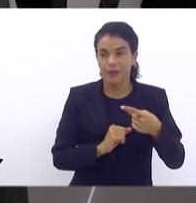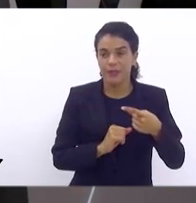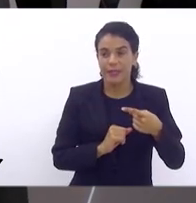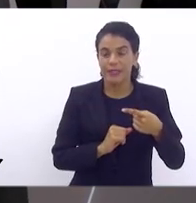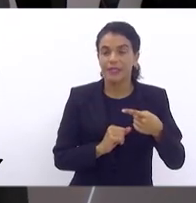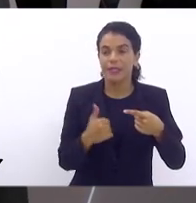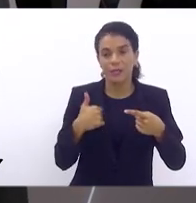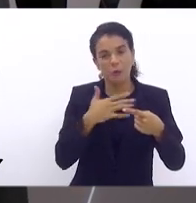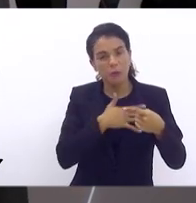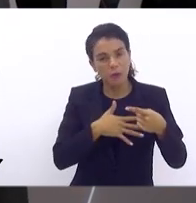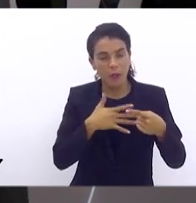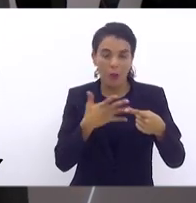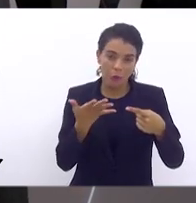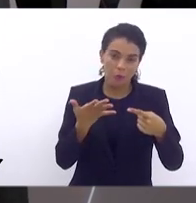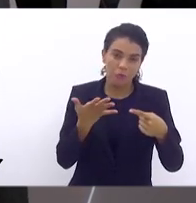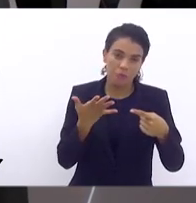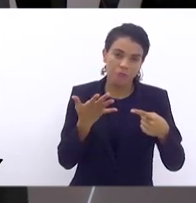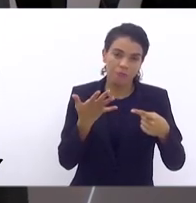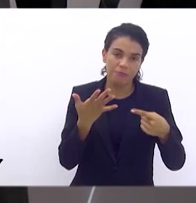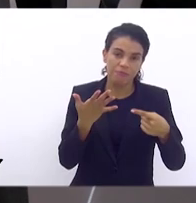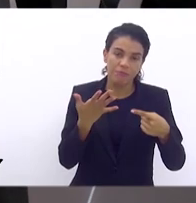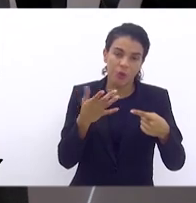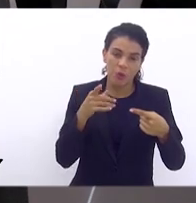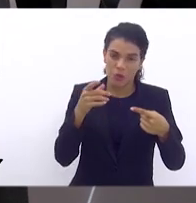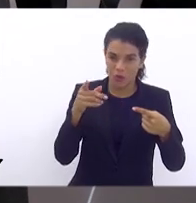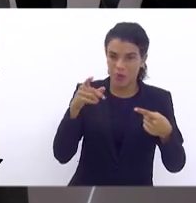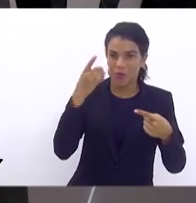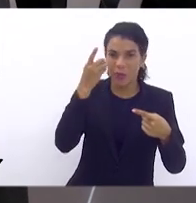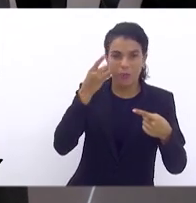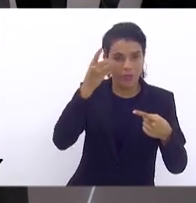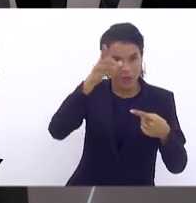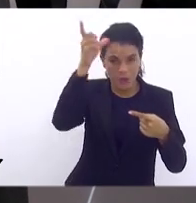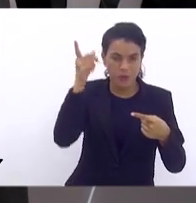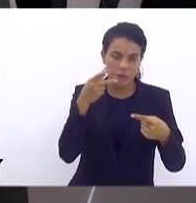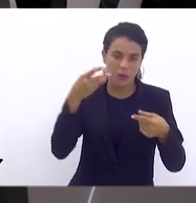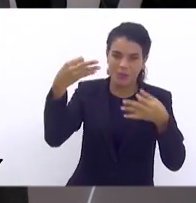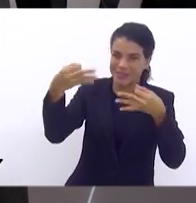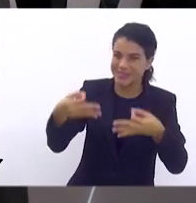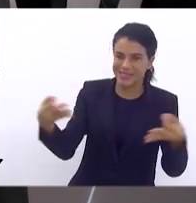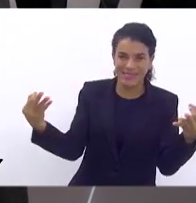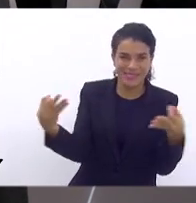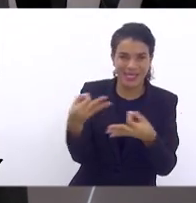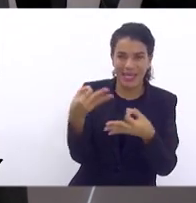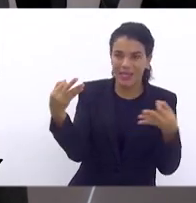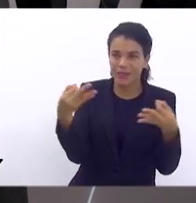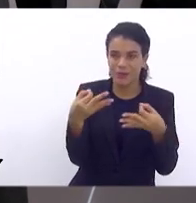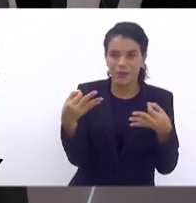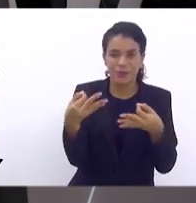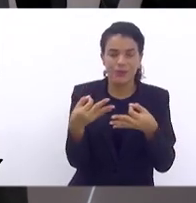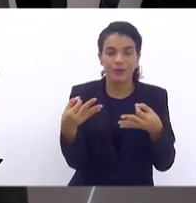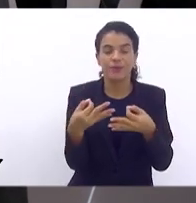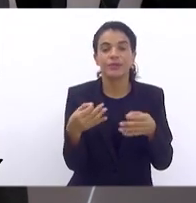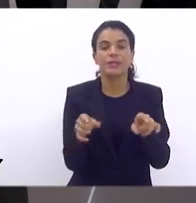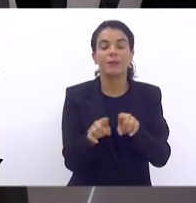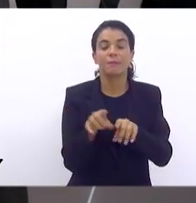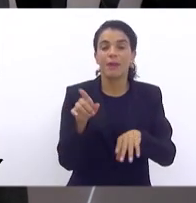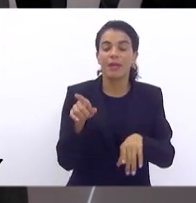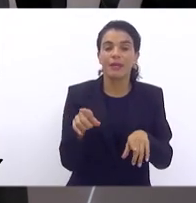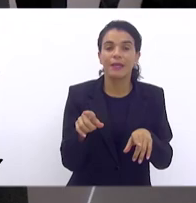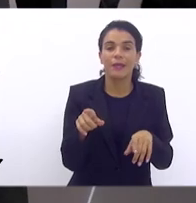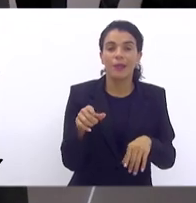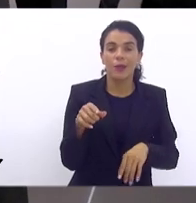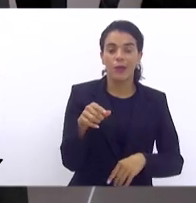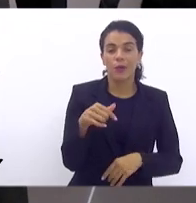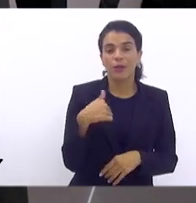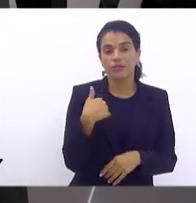gostaria eu acho que que o senhor tá tá correto é e assim mais do que isso quando